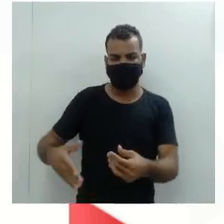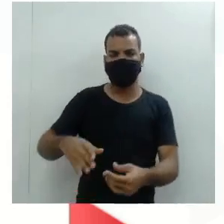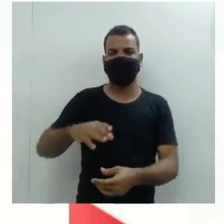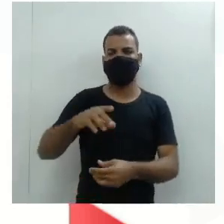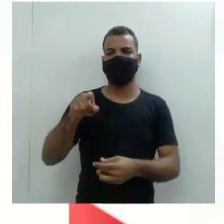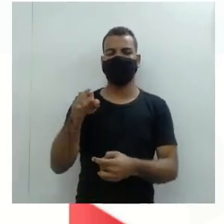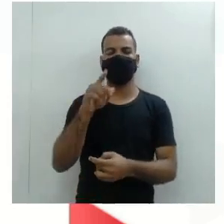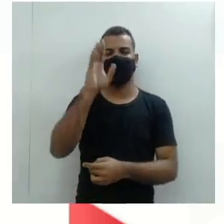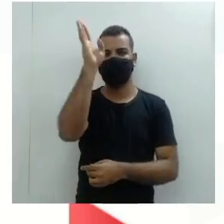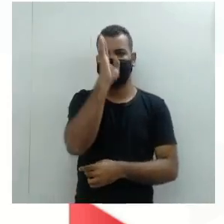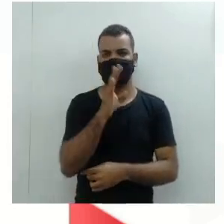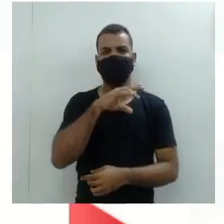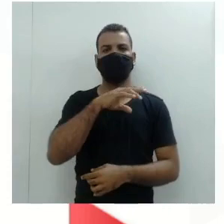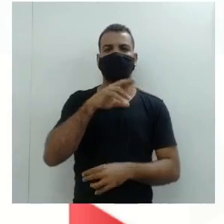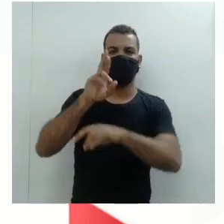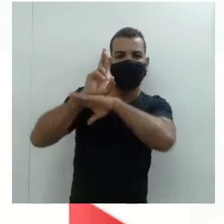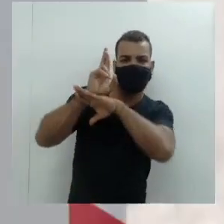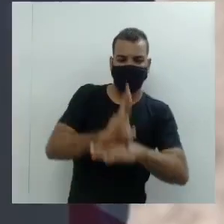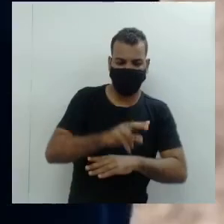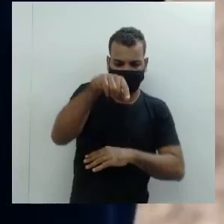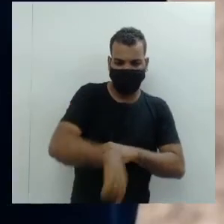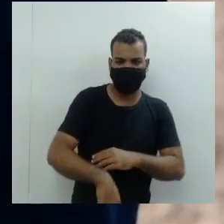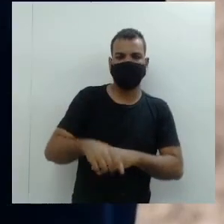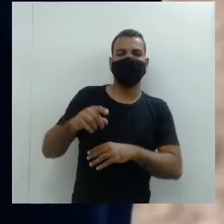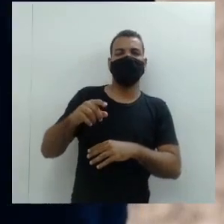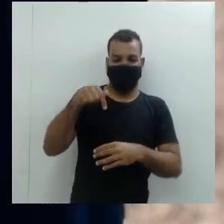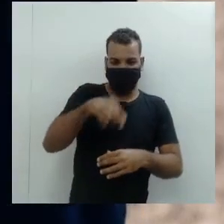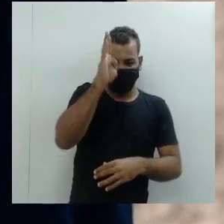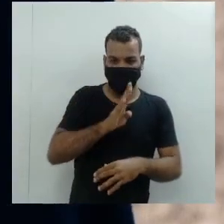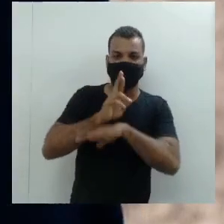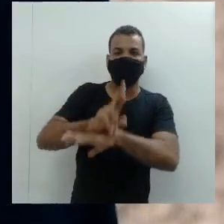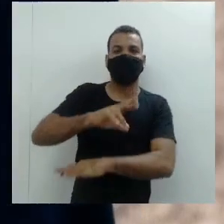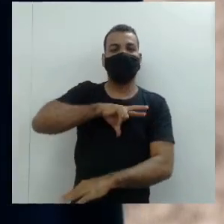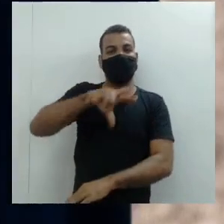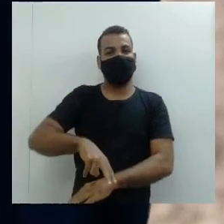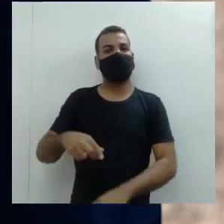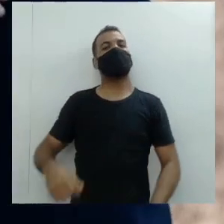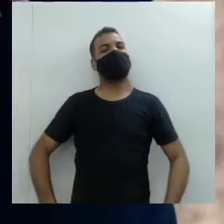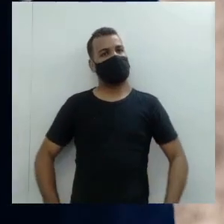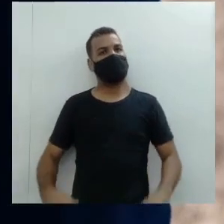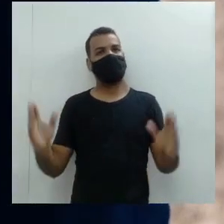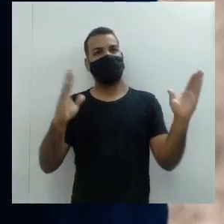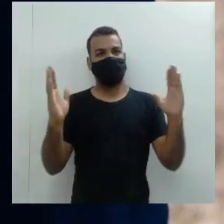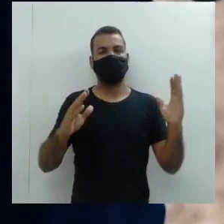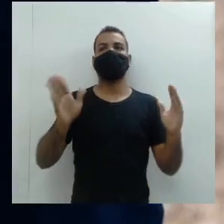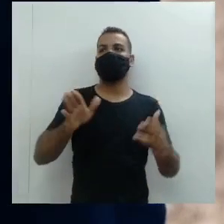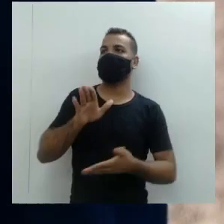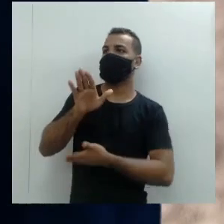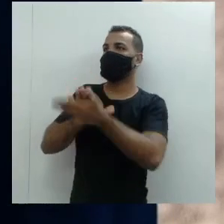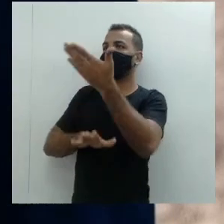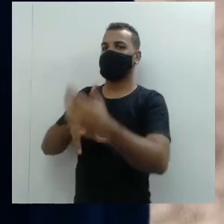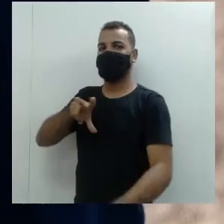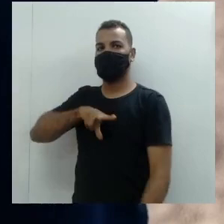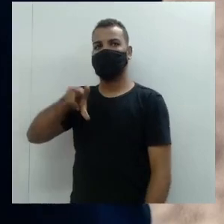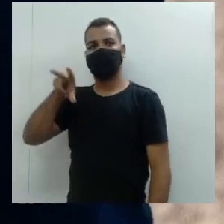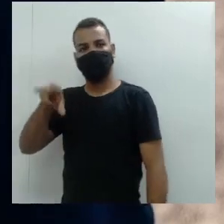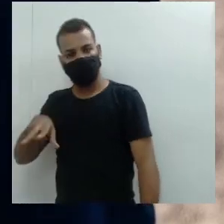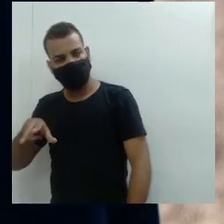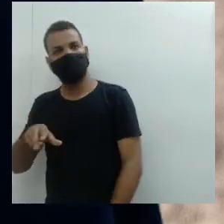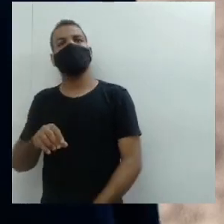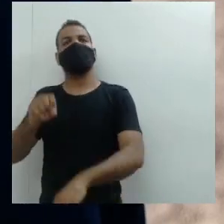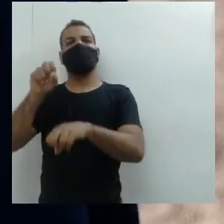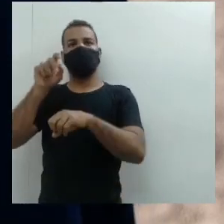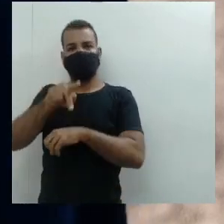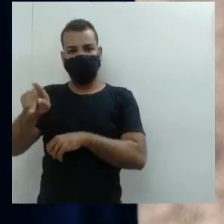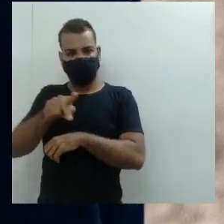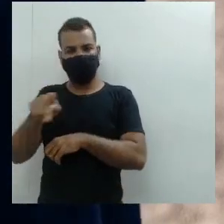ele ficou de 1956 a 1959. Vejam, já tinha viajado a Portugal em 1952, ficou lá mais ou menos